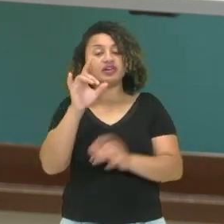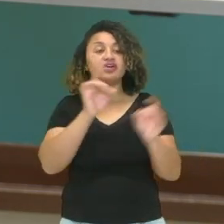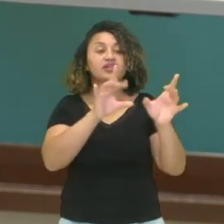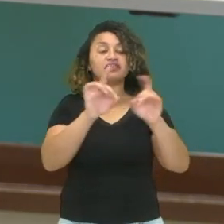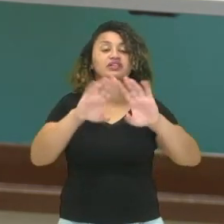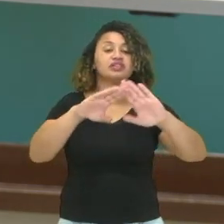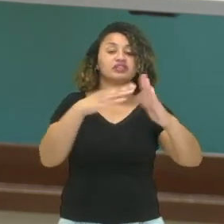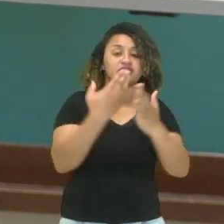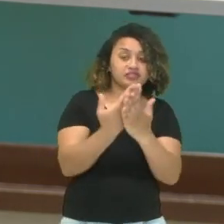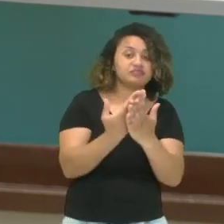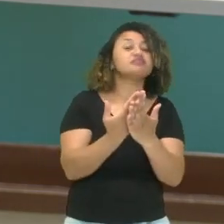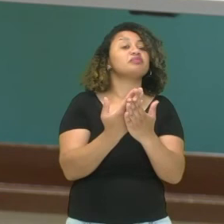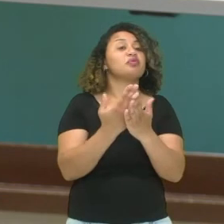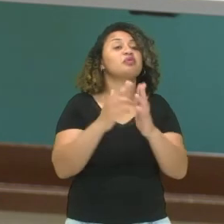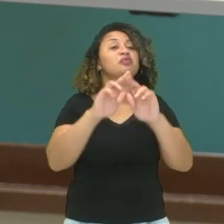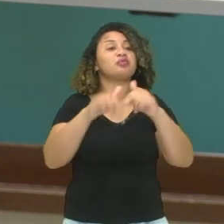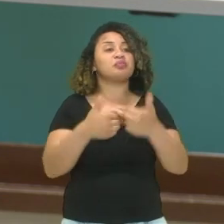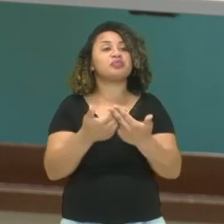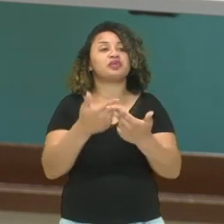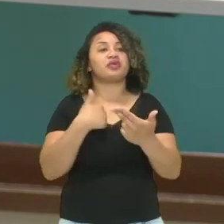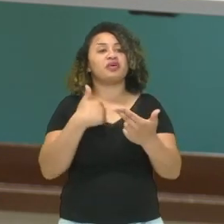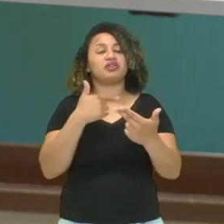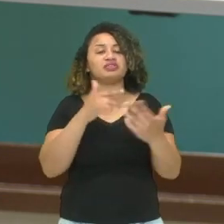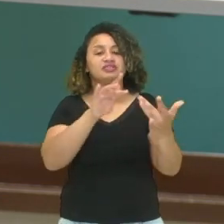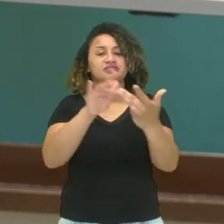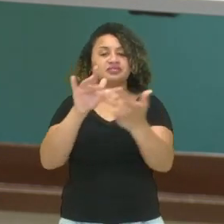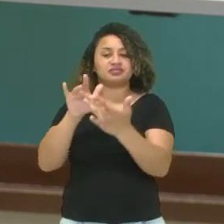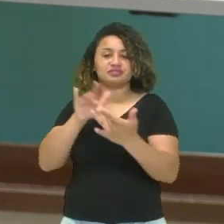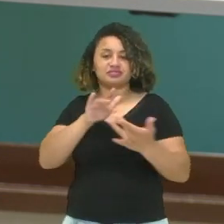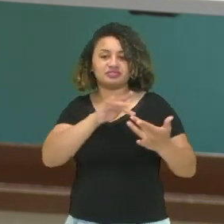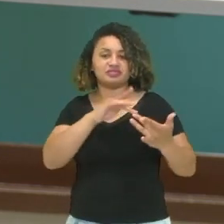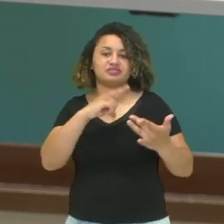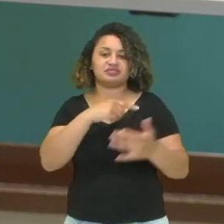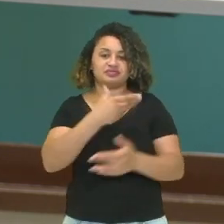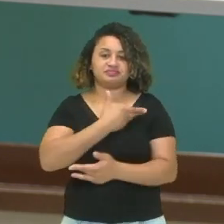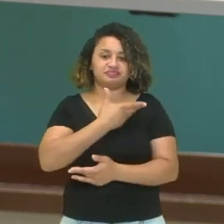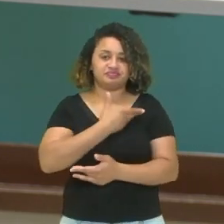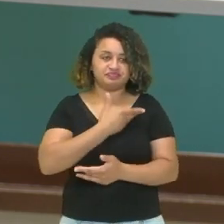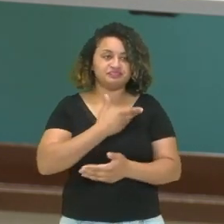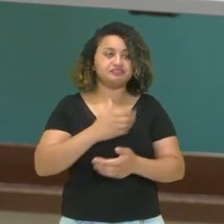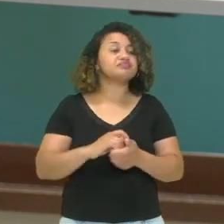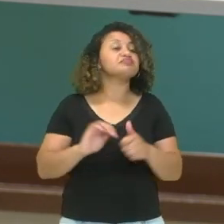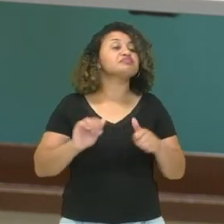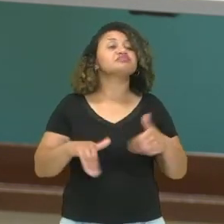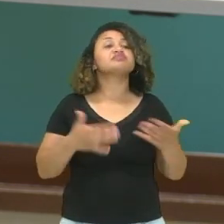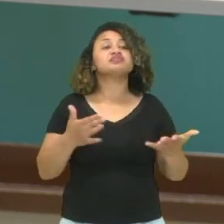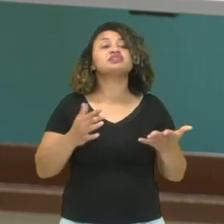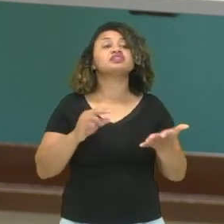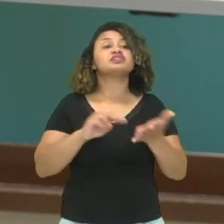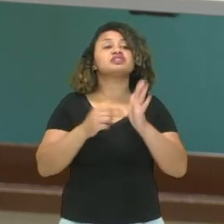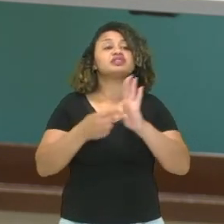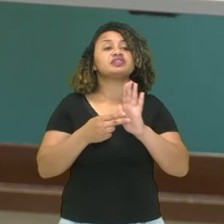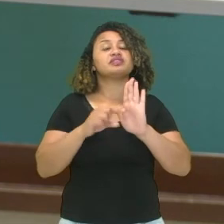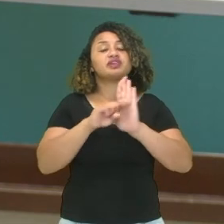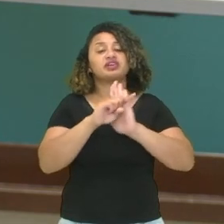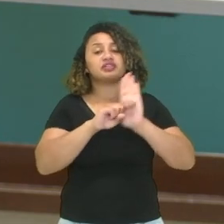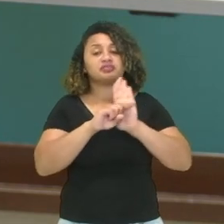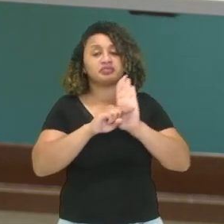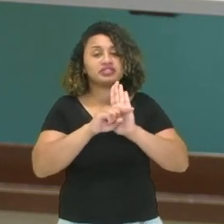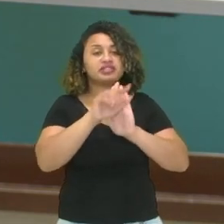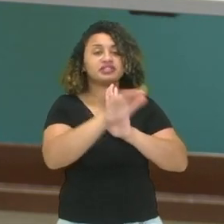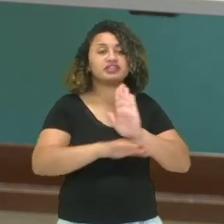escola através do contato das suas amigas. Ou seja, a aplicação de pesquisa do mercado